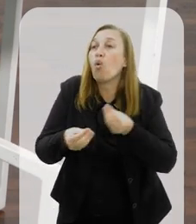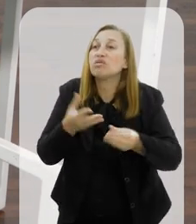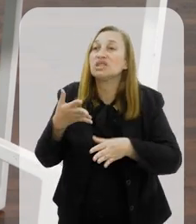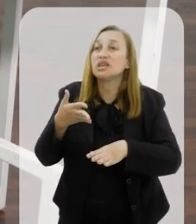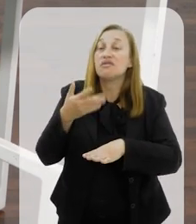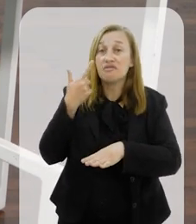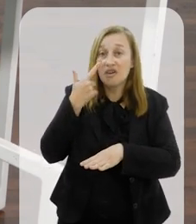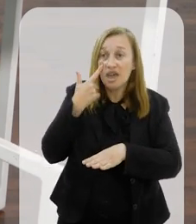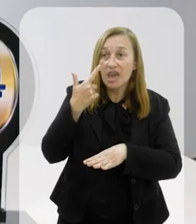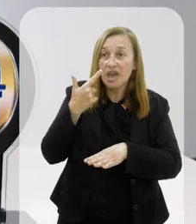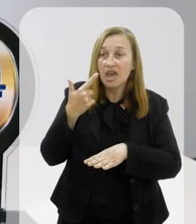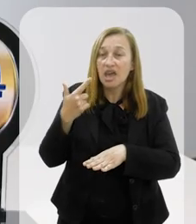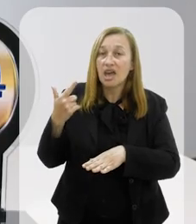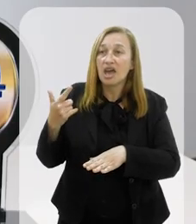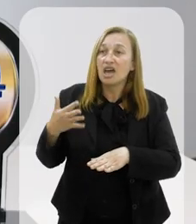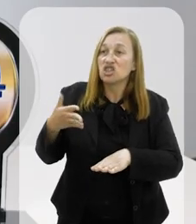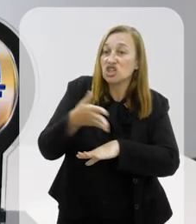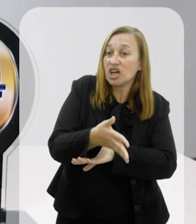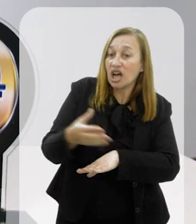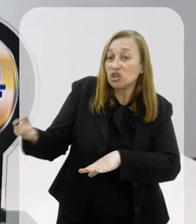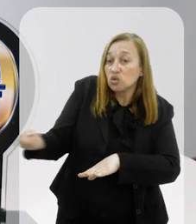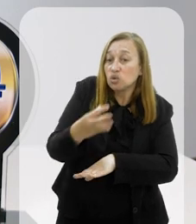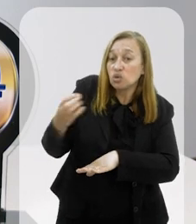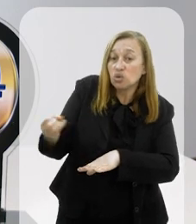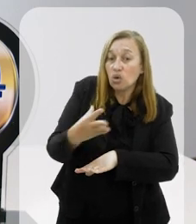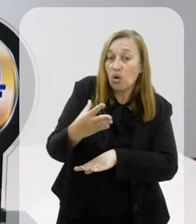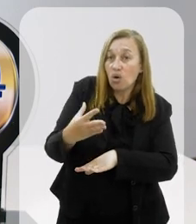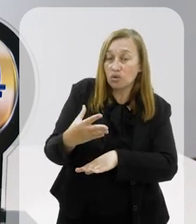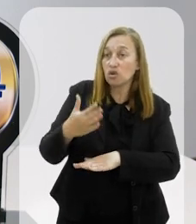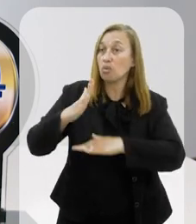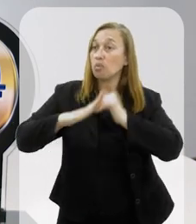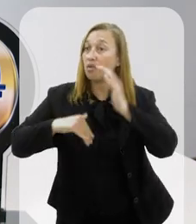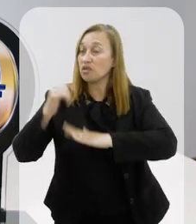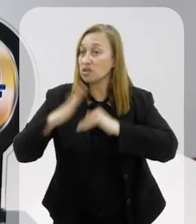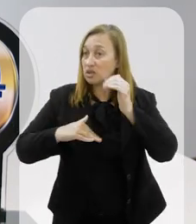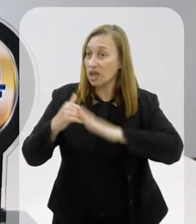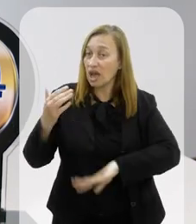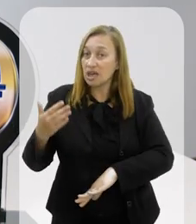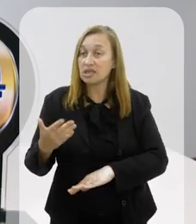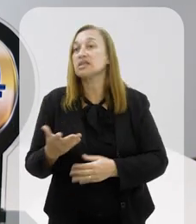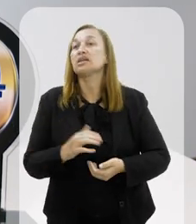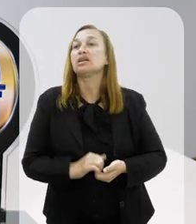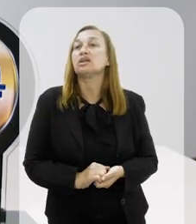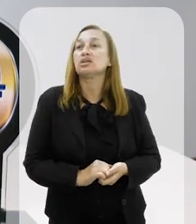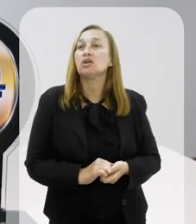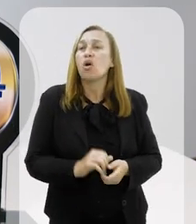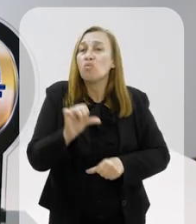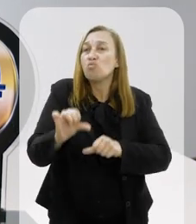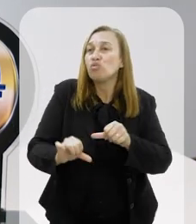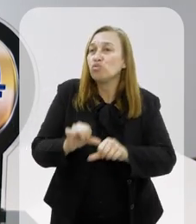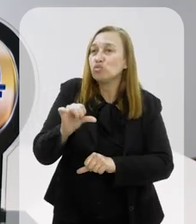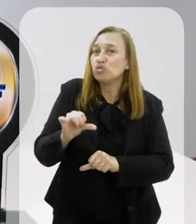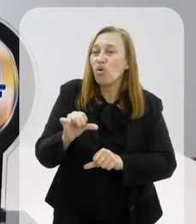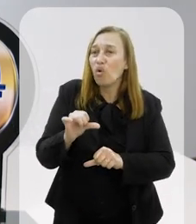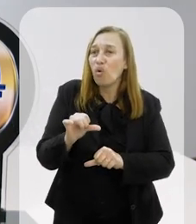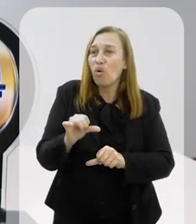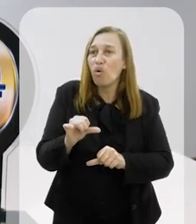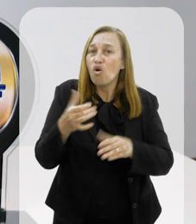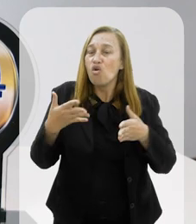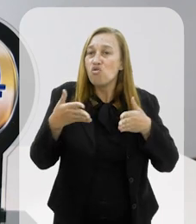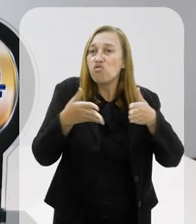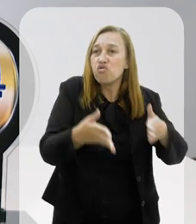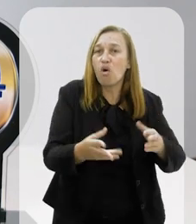como é que você vê a chegada da nova geração e consequentemente com a chegada da nova geração mudou-se